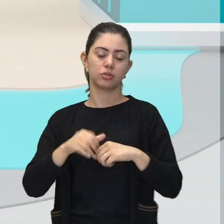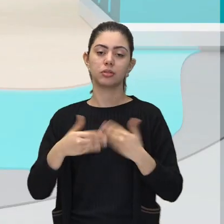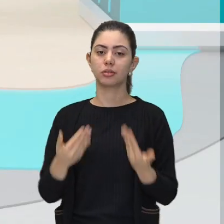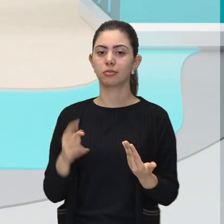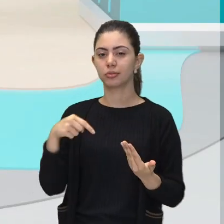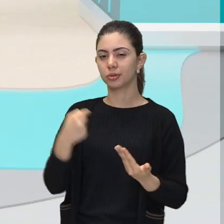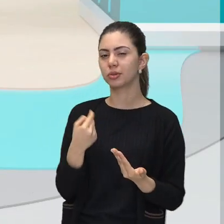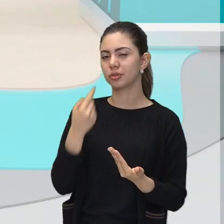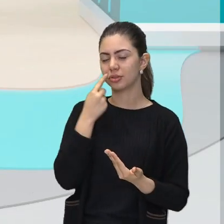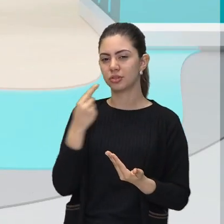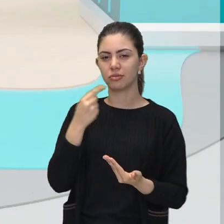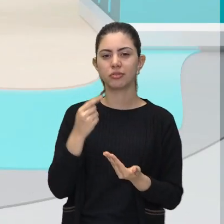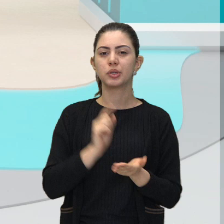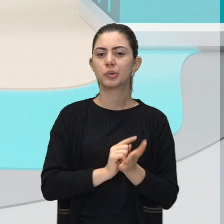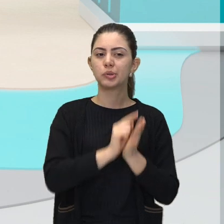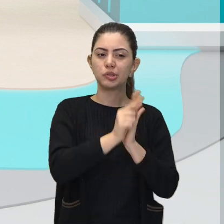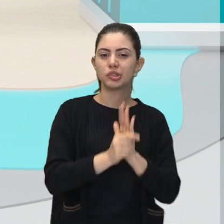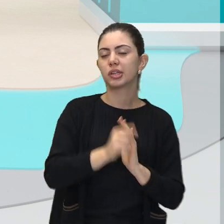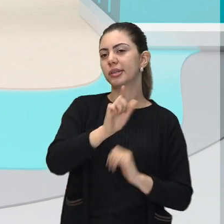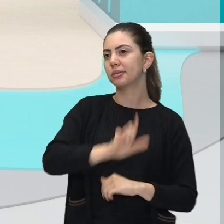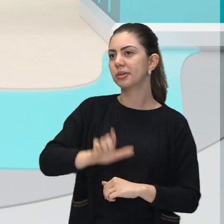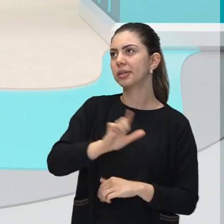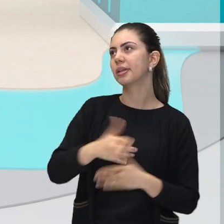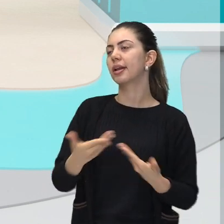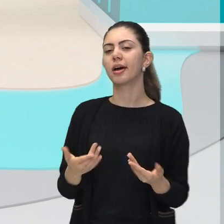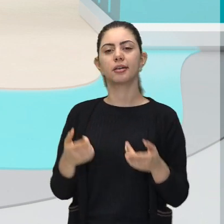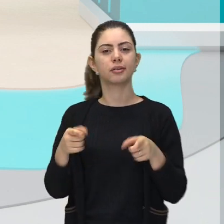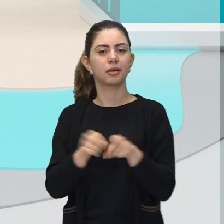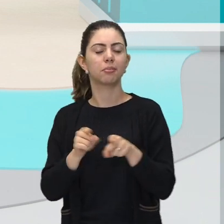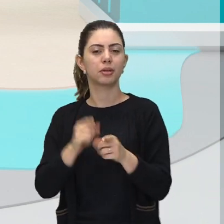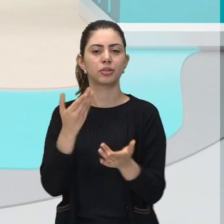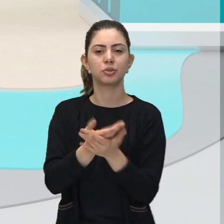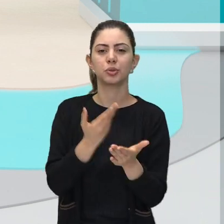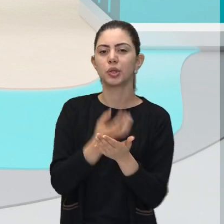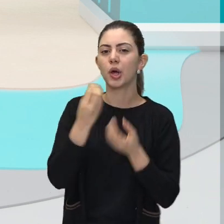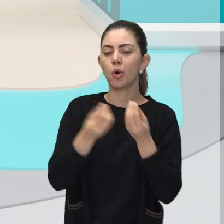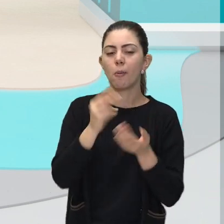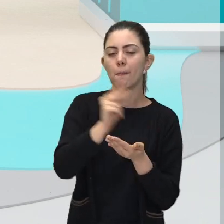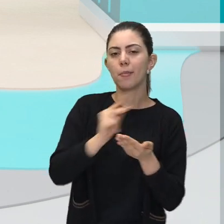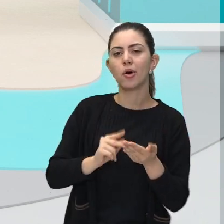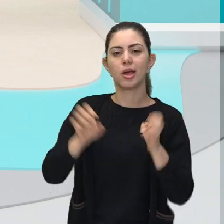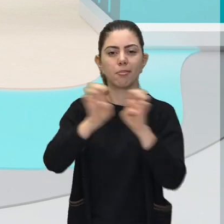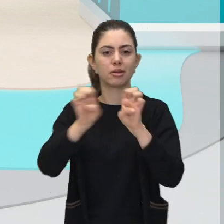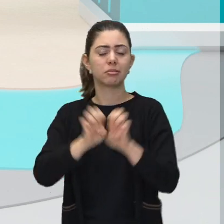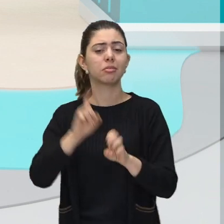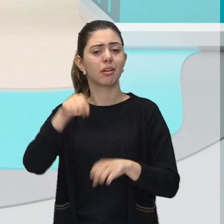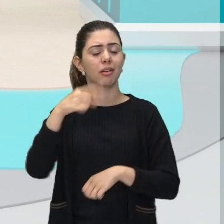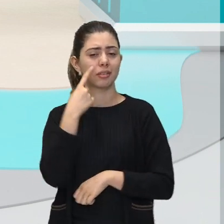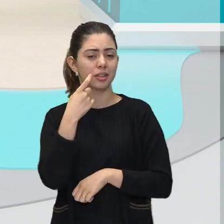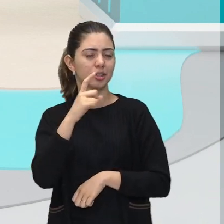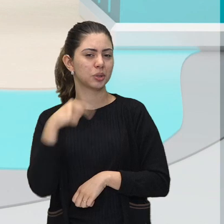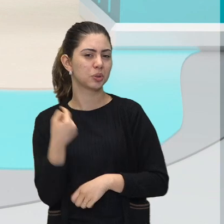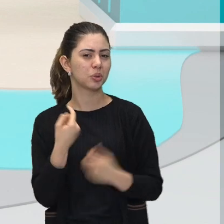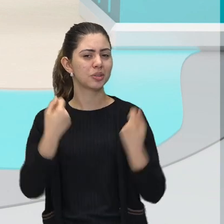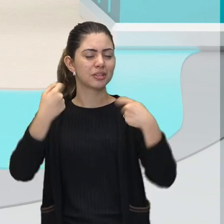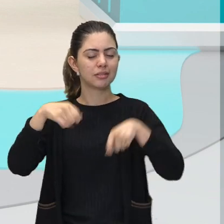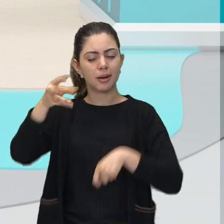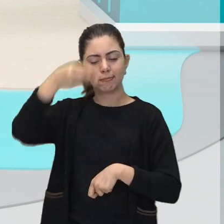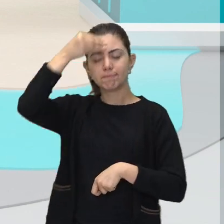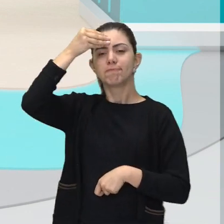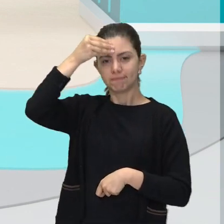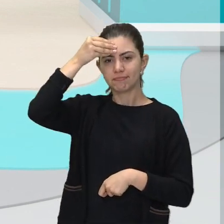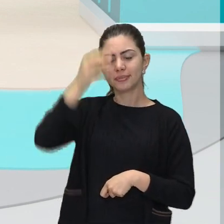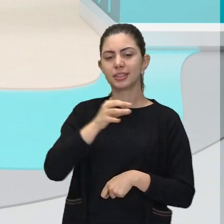aqui bastante sobre os gêneros literários, vimos sobre a estrutura de um poema, que é bastante interessante para a gente conseguir fixar